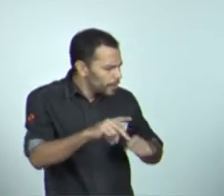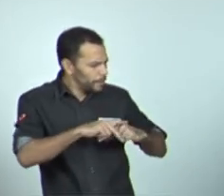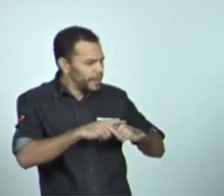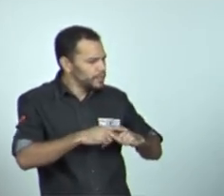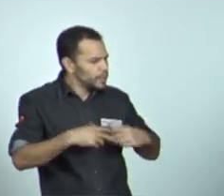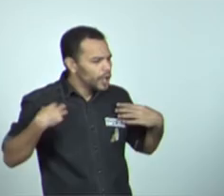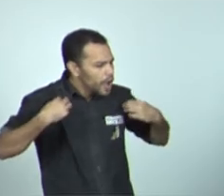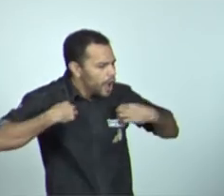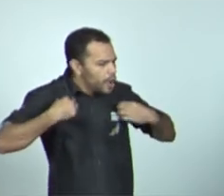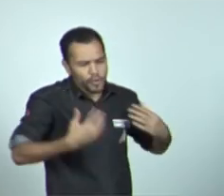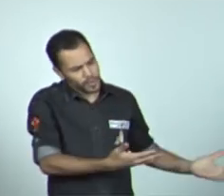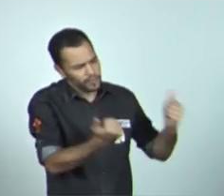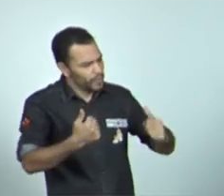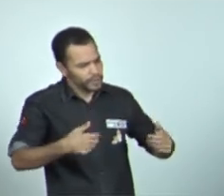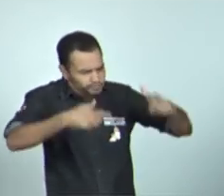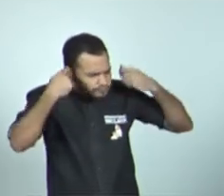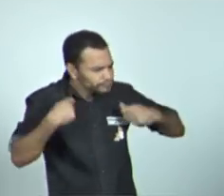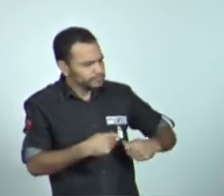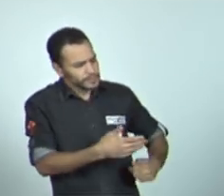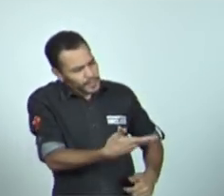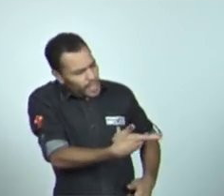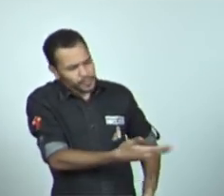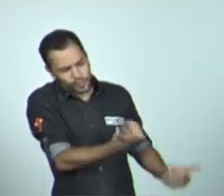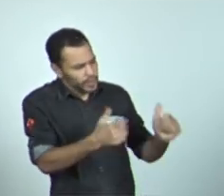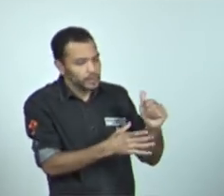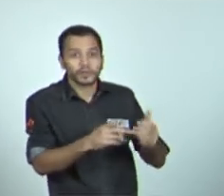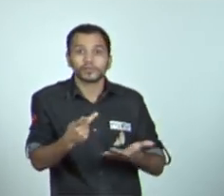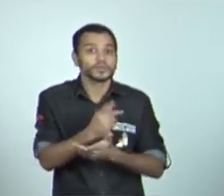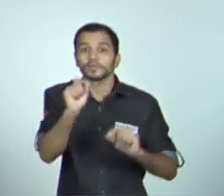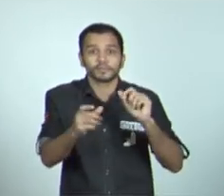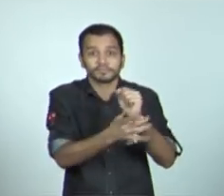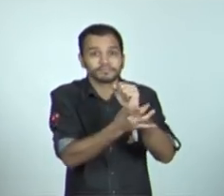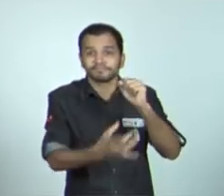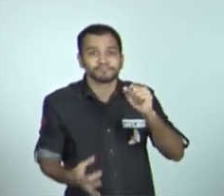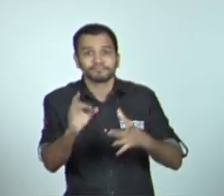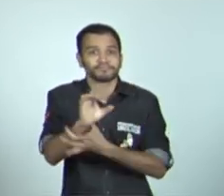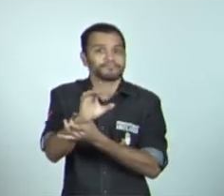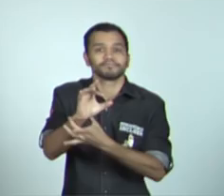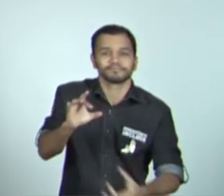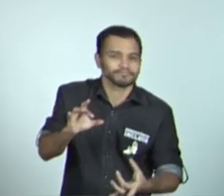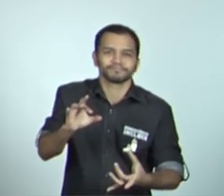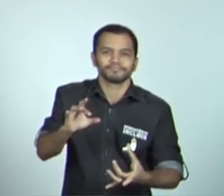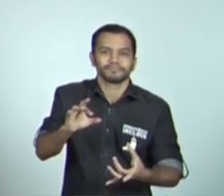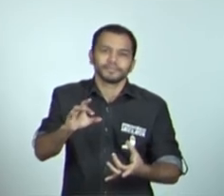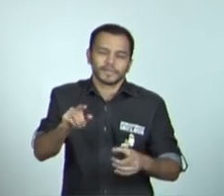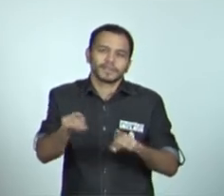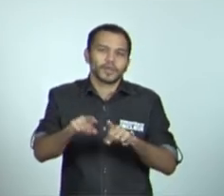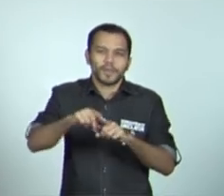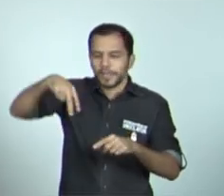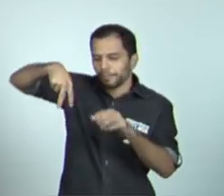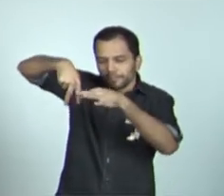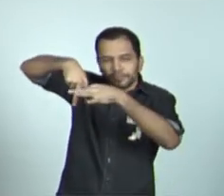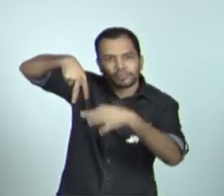bota a capa aí vão bora as correntes caíram dos seus pulsos as correntes dos seus pés caem